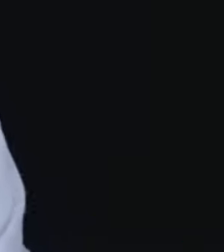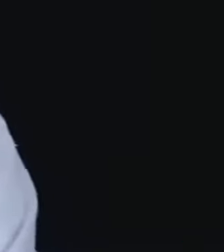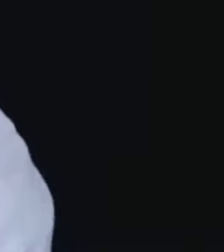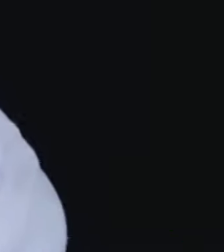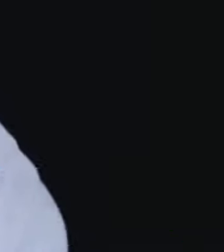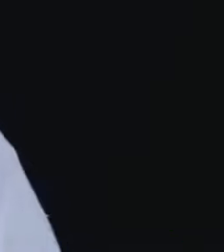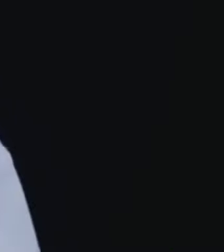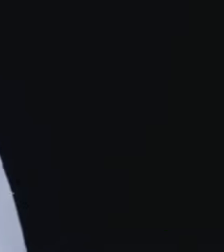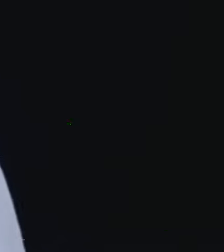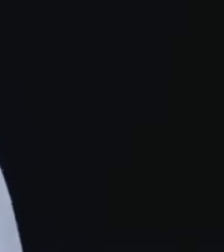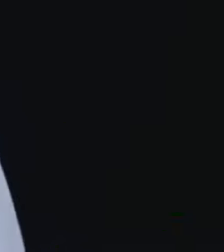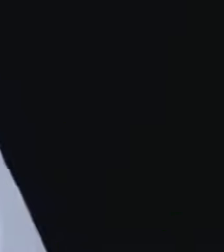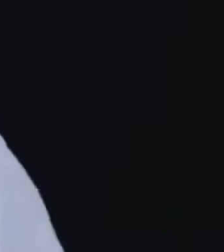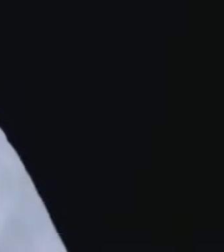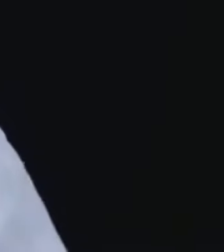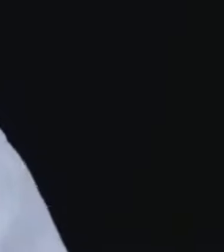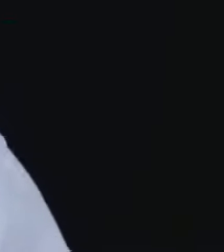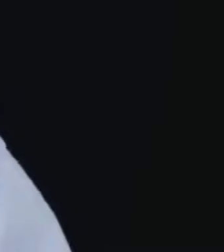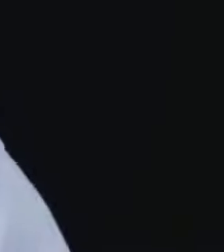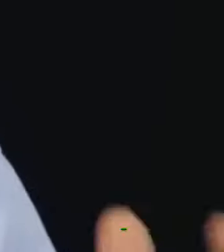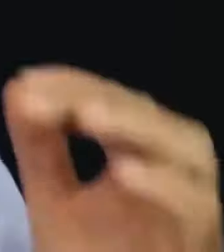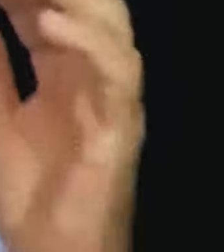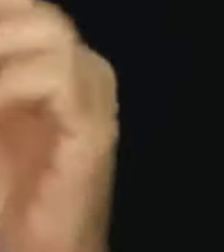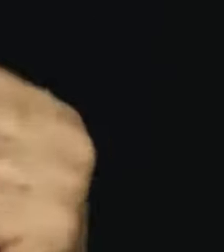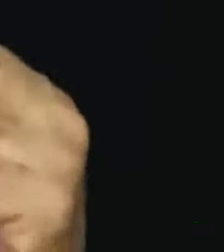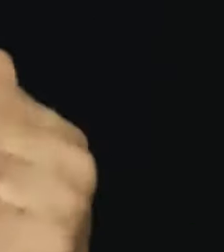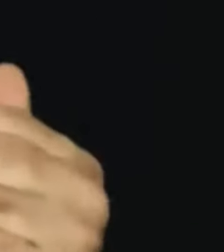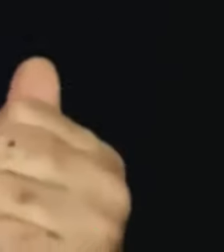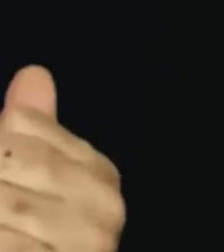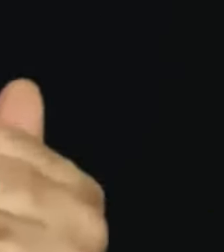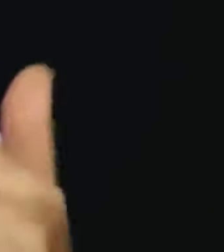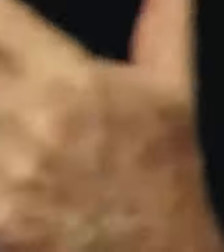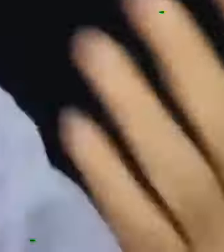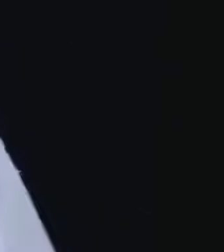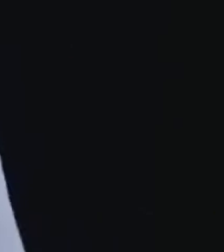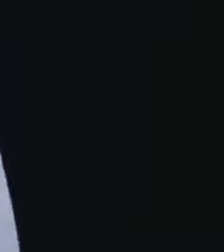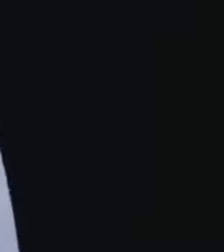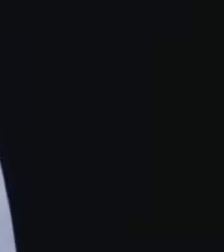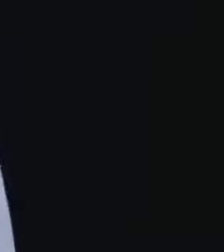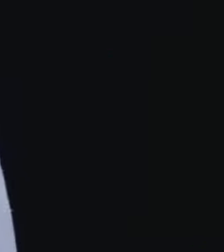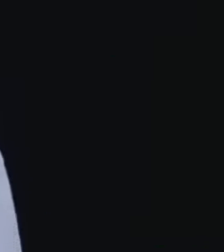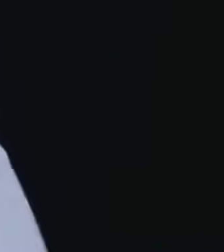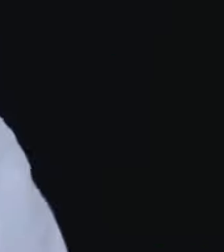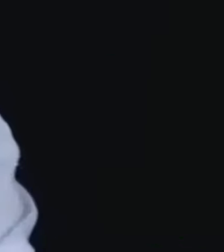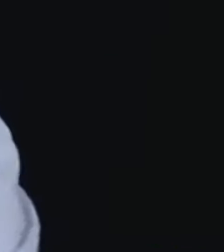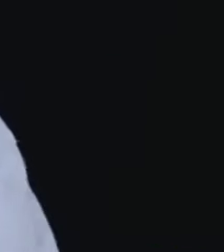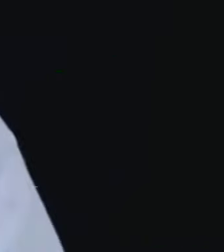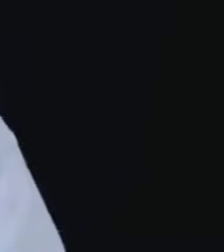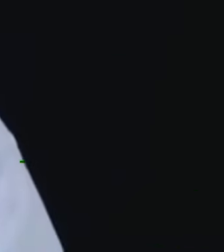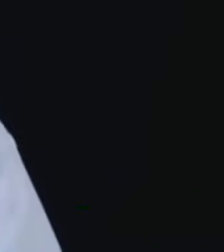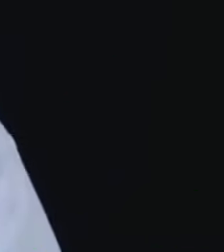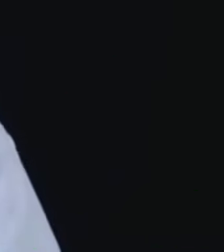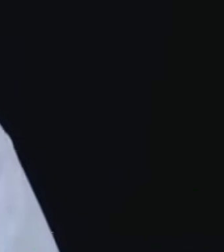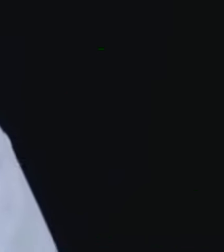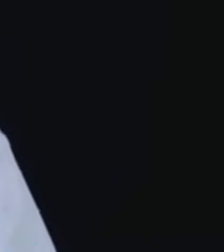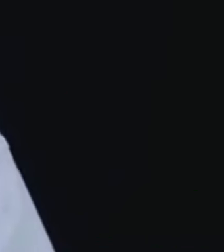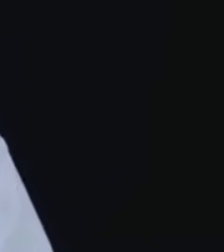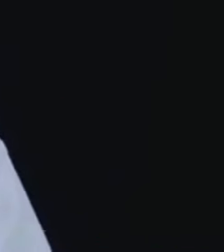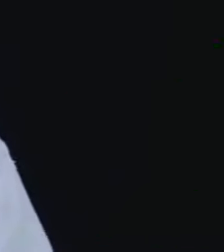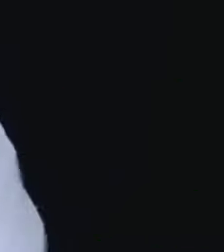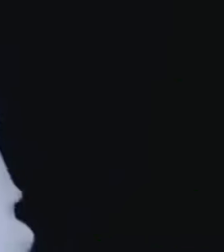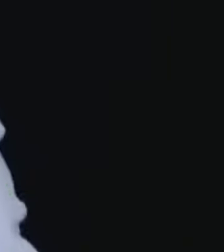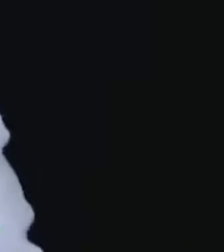do Estado de Direito, num mísero partido sem voto, sem representação